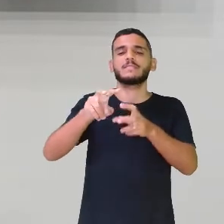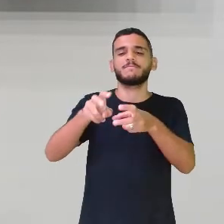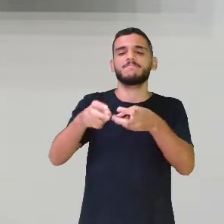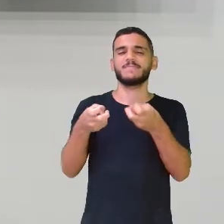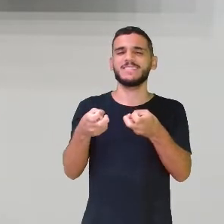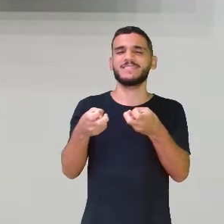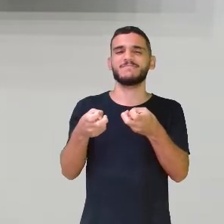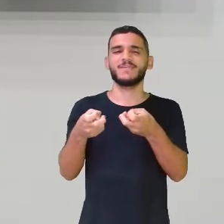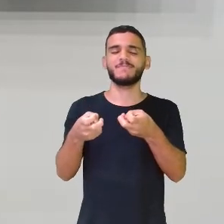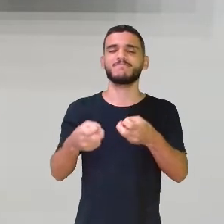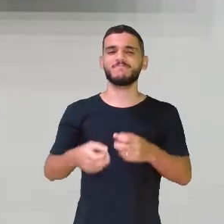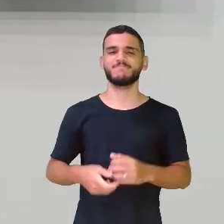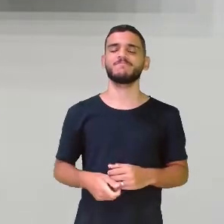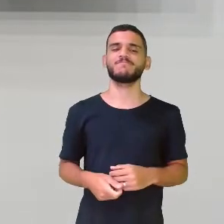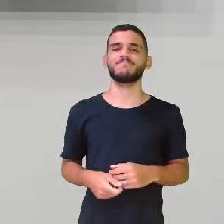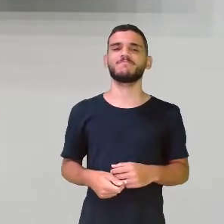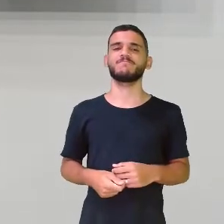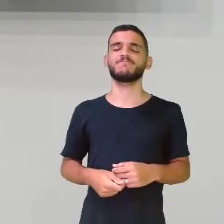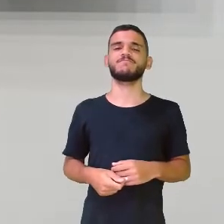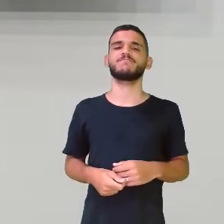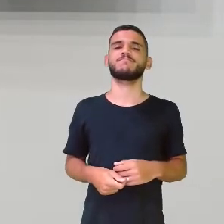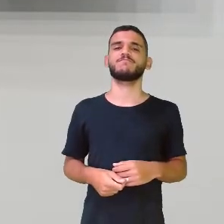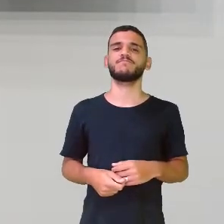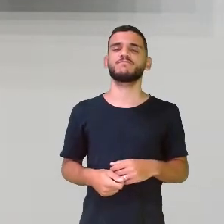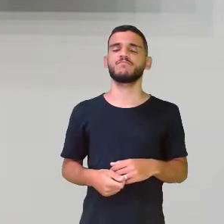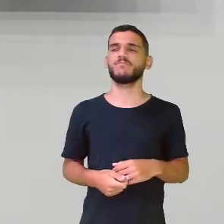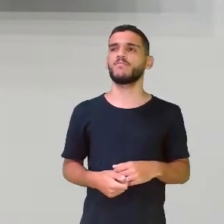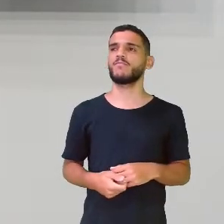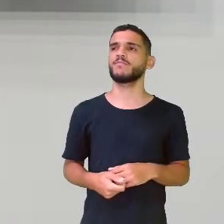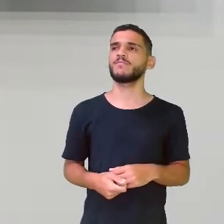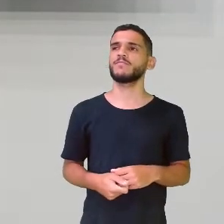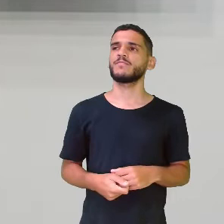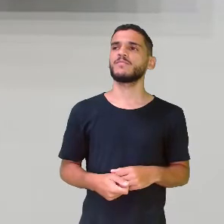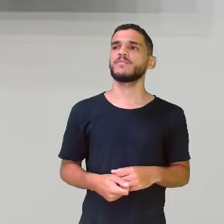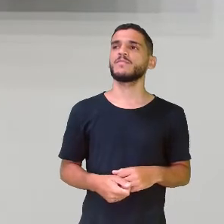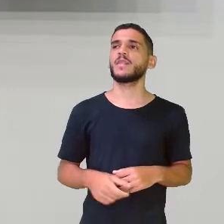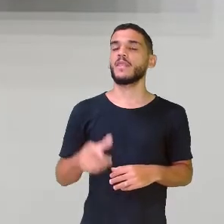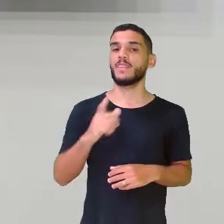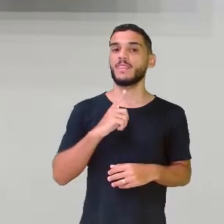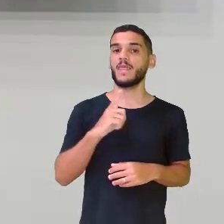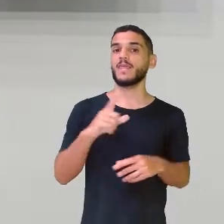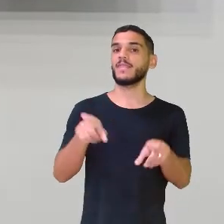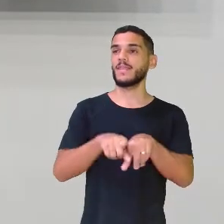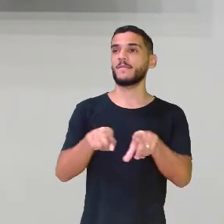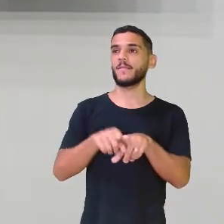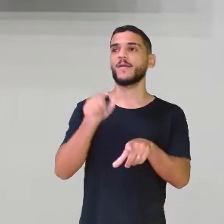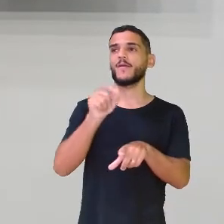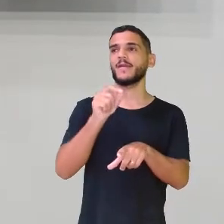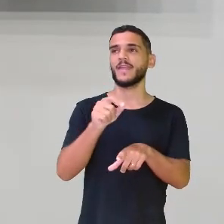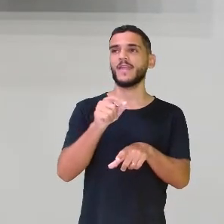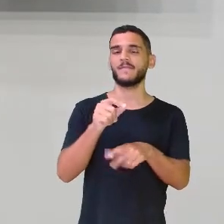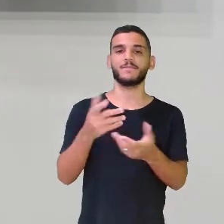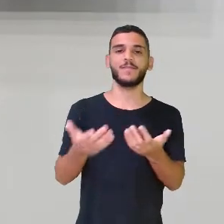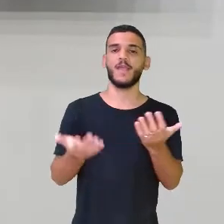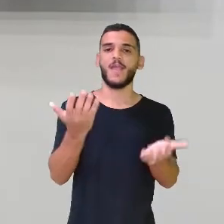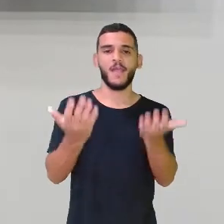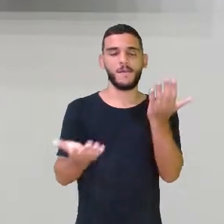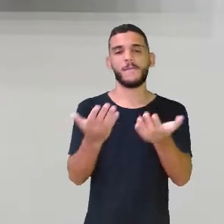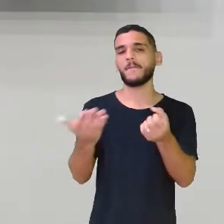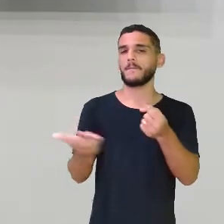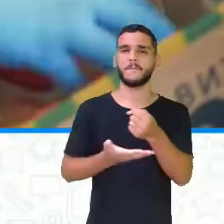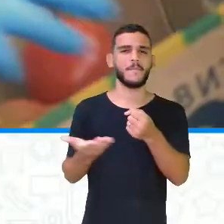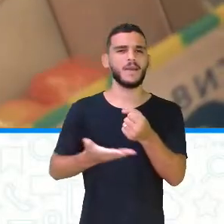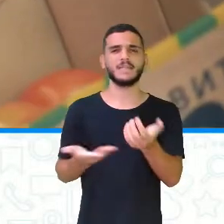bem pequenininha, em miligramas. Aí eu tenho já a balança básica aqui, que a gente vê